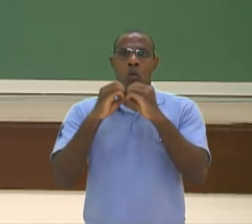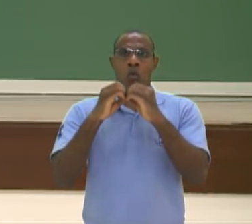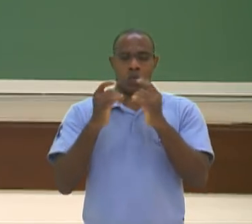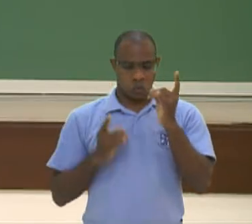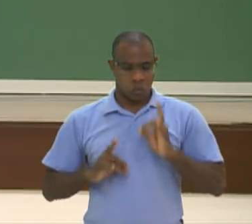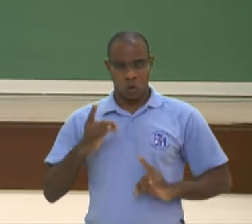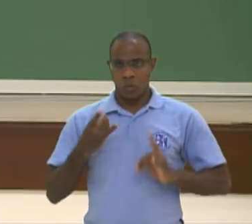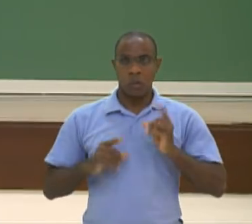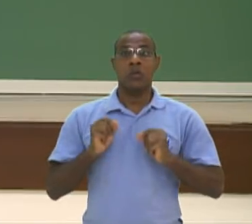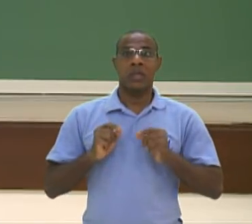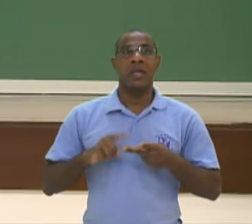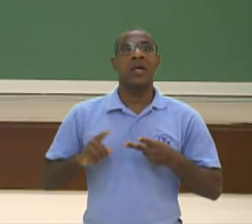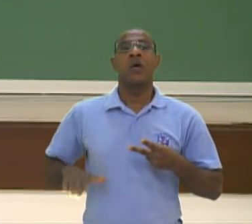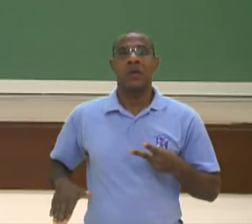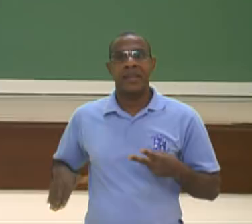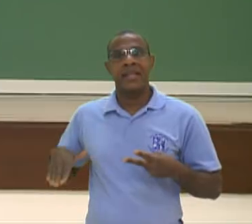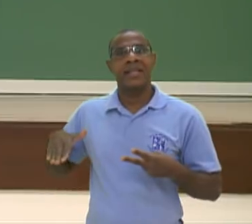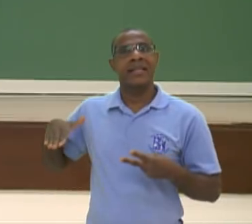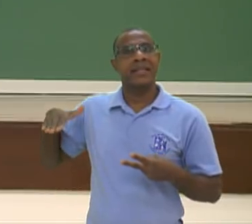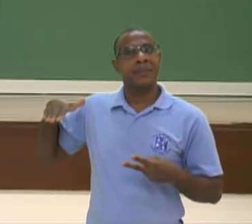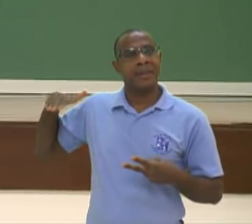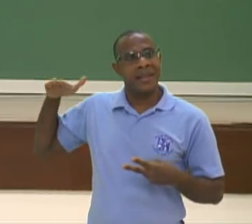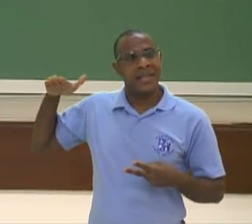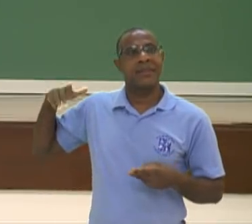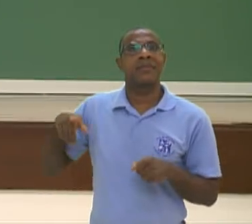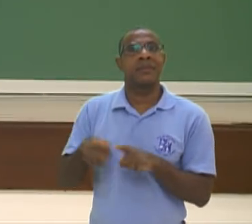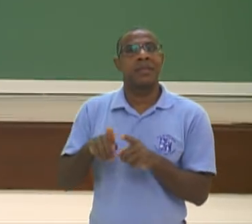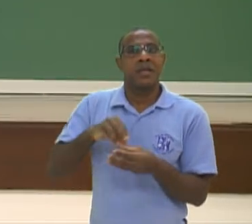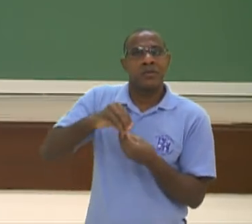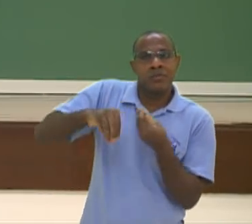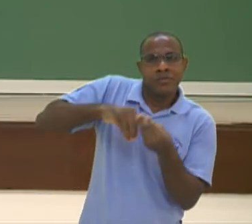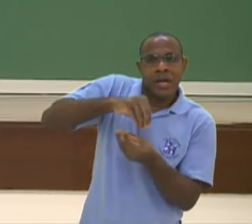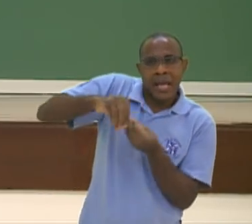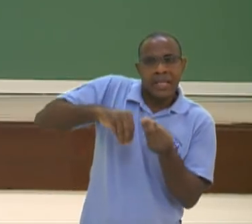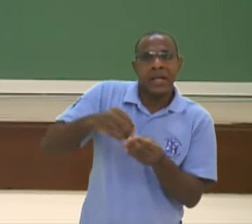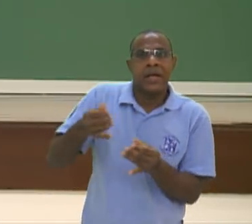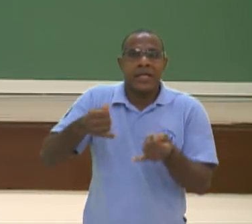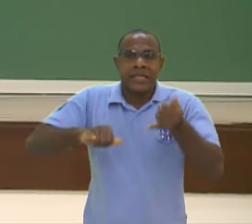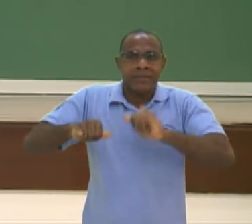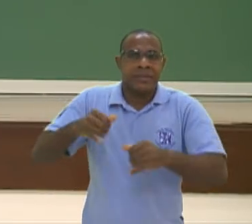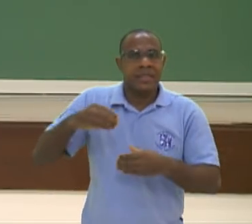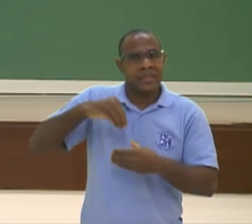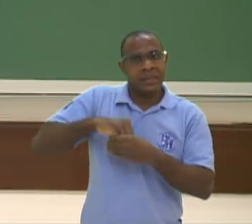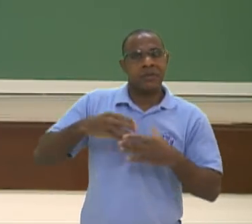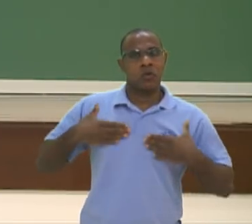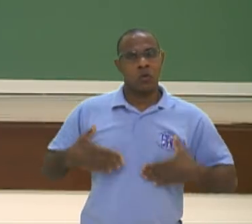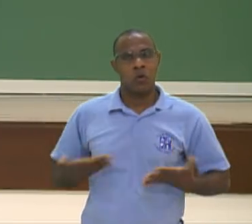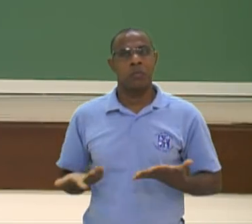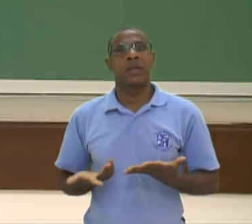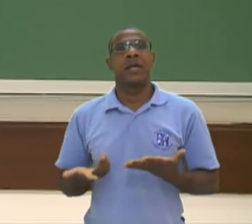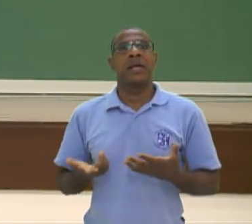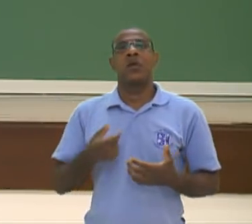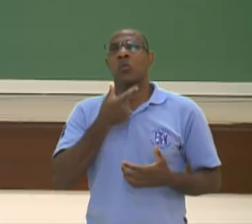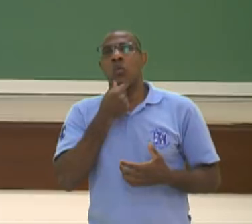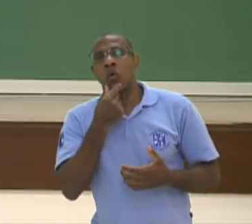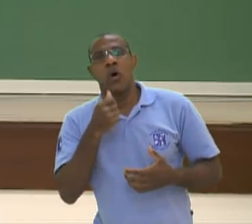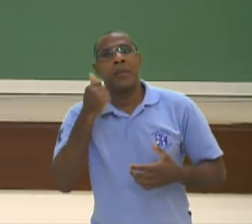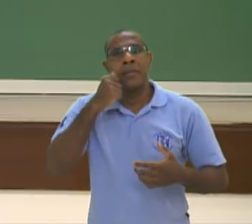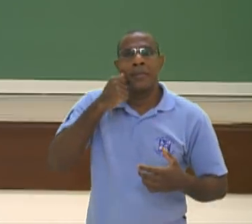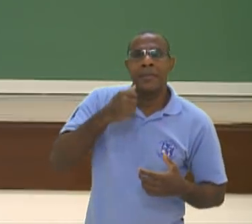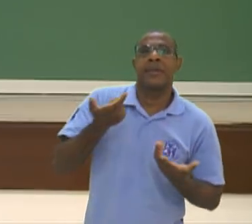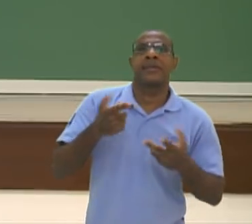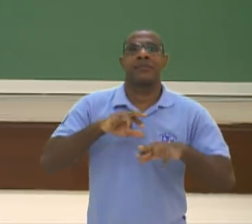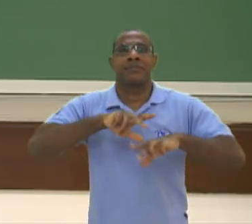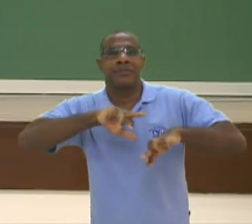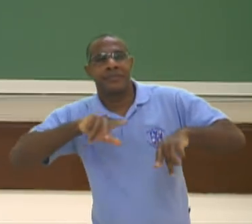o nosso crescimento, diversas reações químicas do corpo, né, relacionadas à sexualidade, à produção do leite